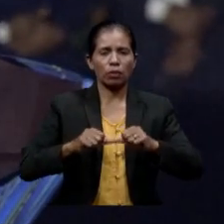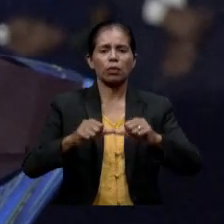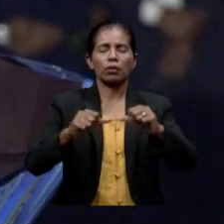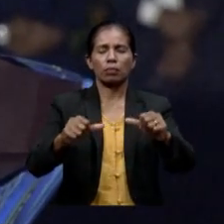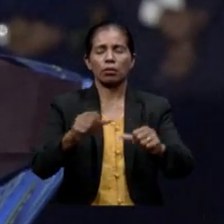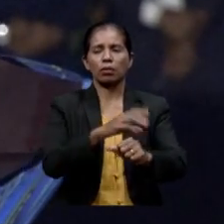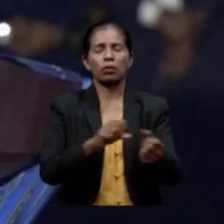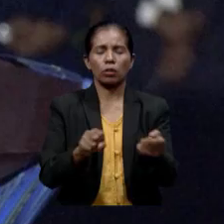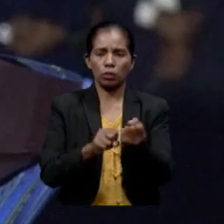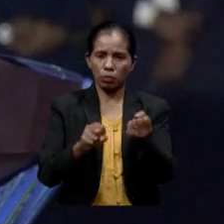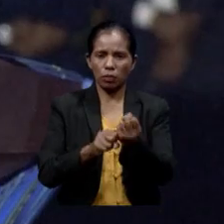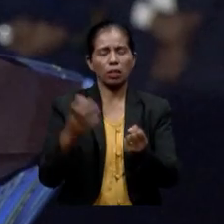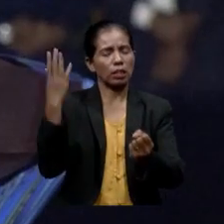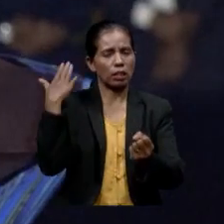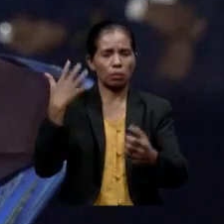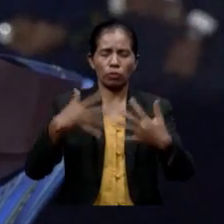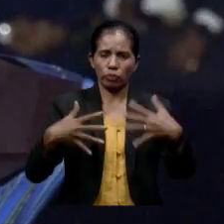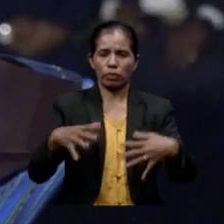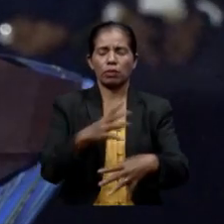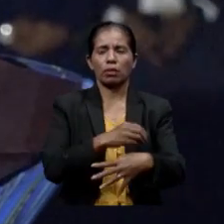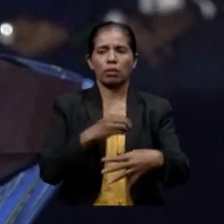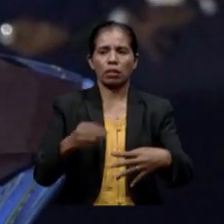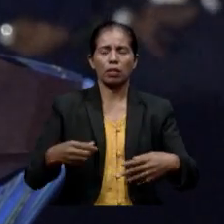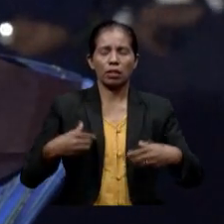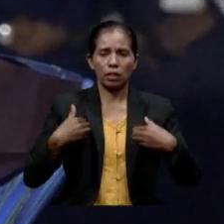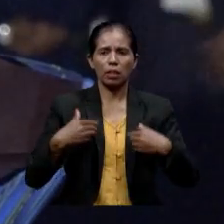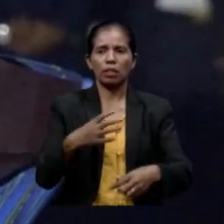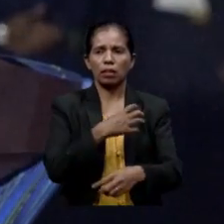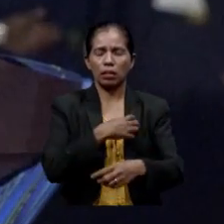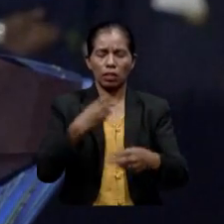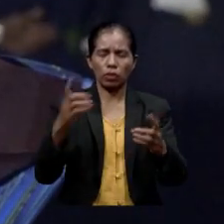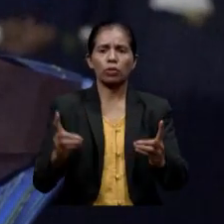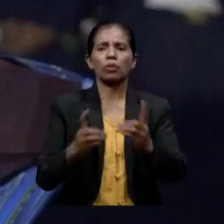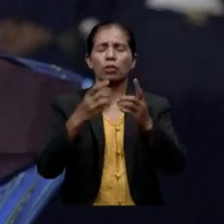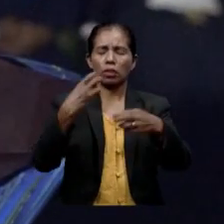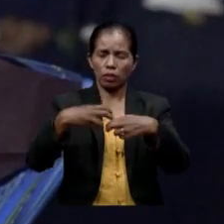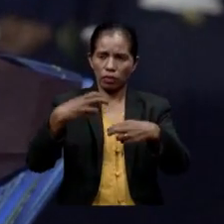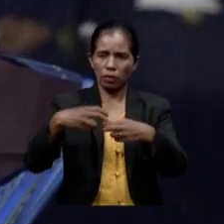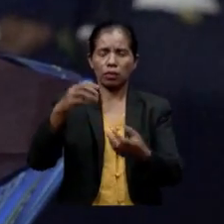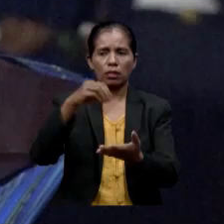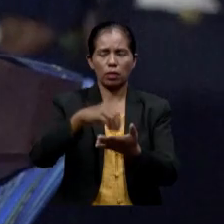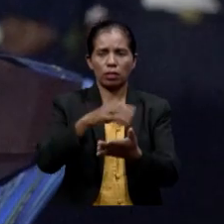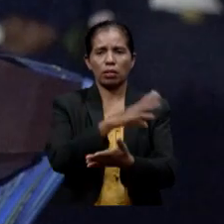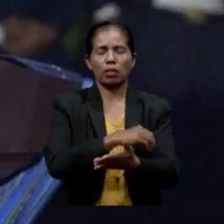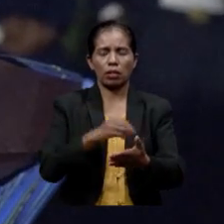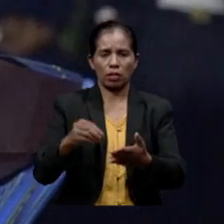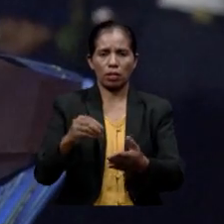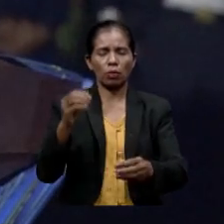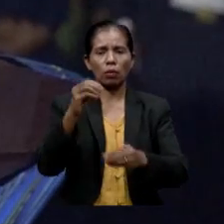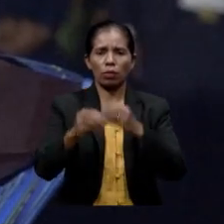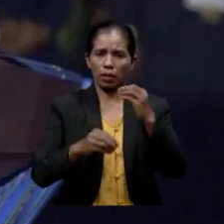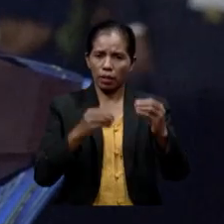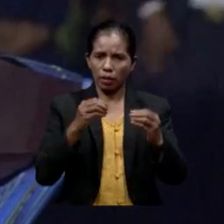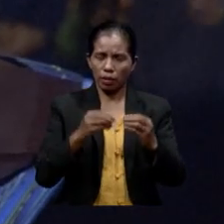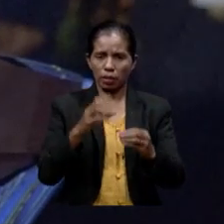guerras, de supremacia pelo poder, de cobiça e desafios que colocam em causa a própria sobrevivência